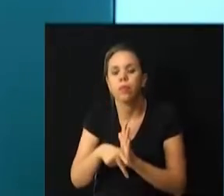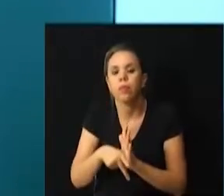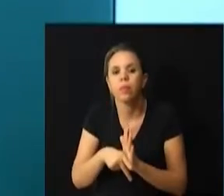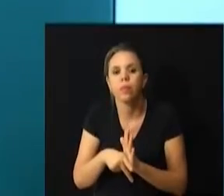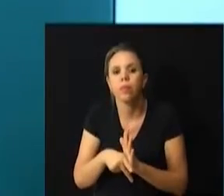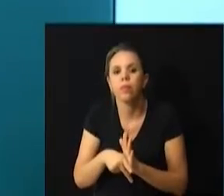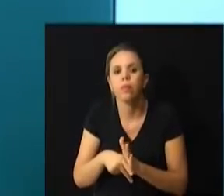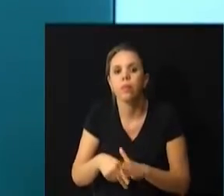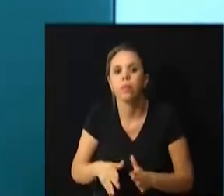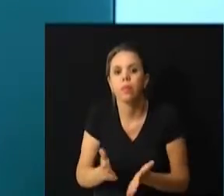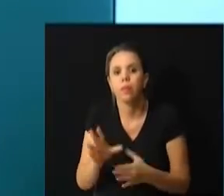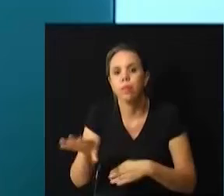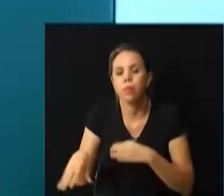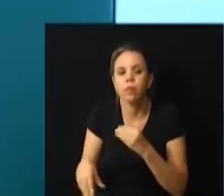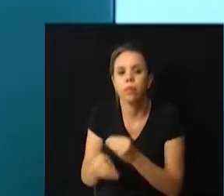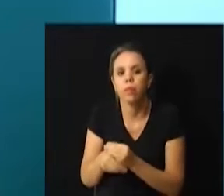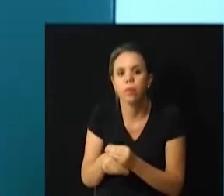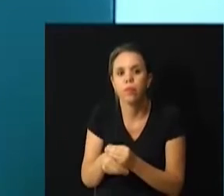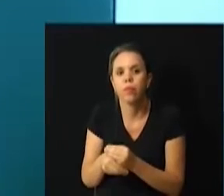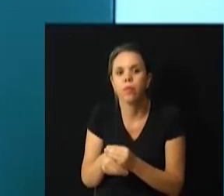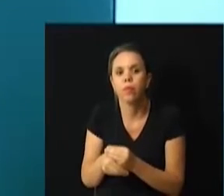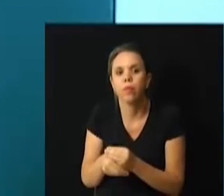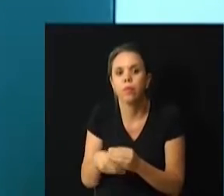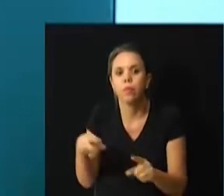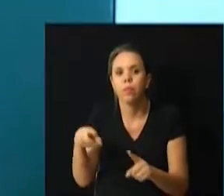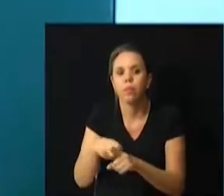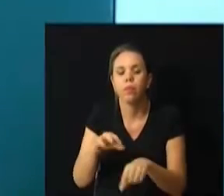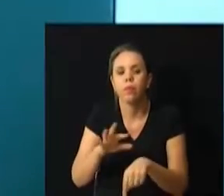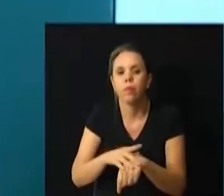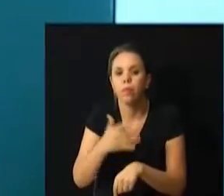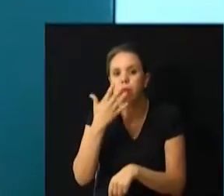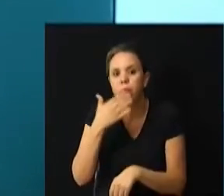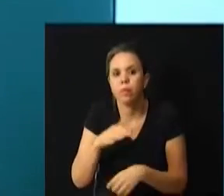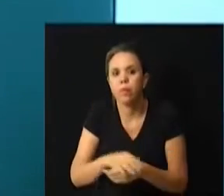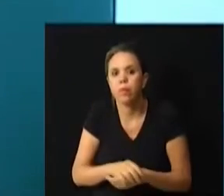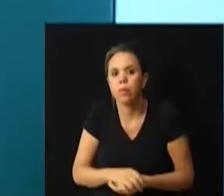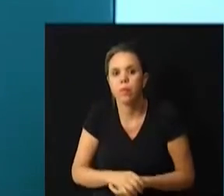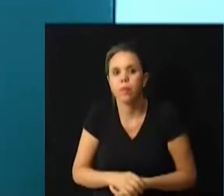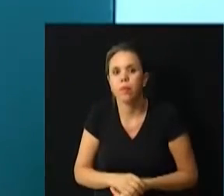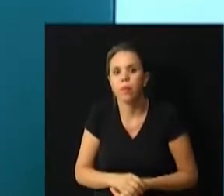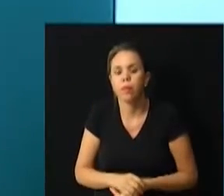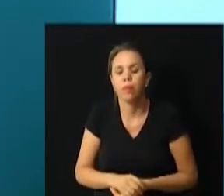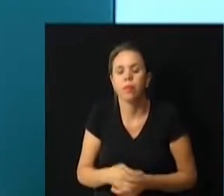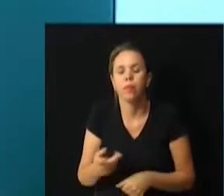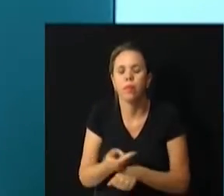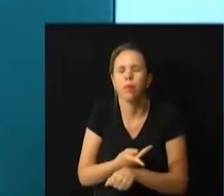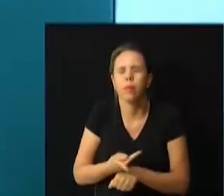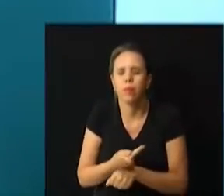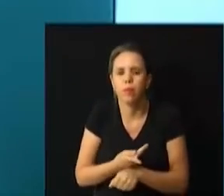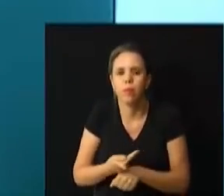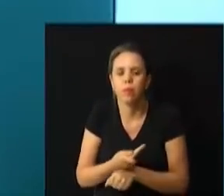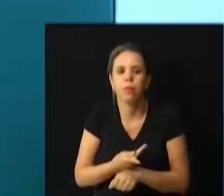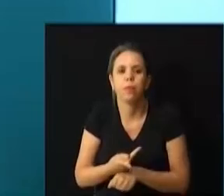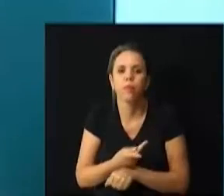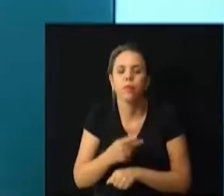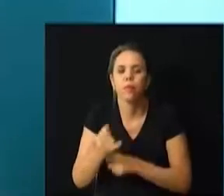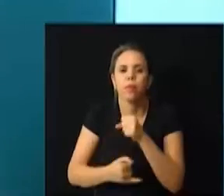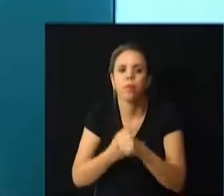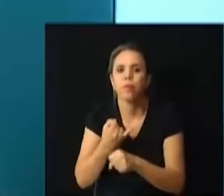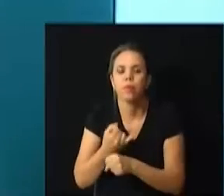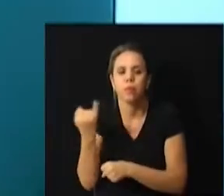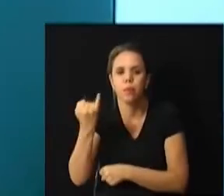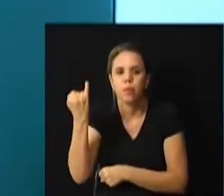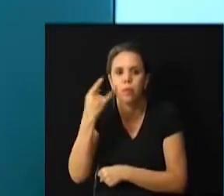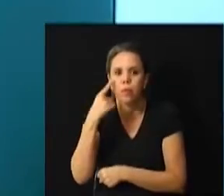de projeto Nascer. A gente inclui essa parte de acidentes em criança, né? Então, tem que procurar. Tem